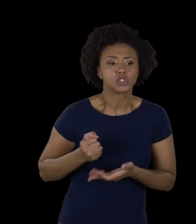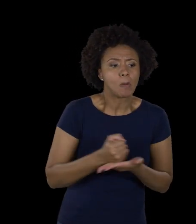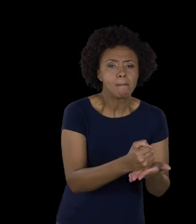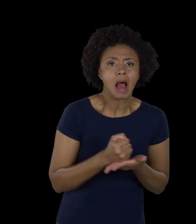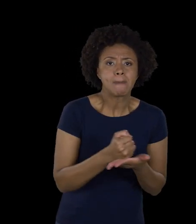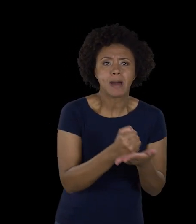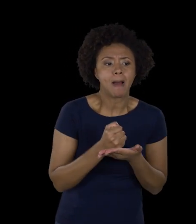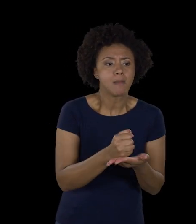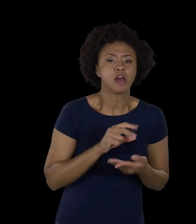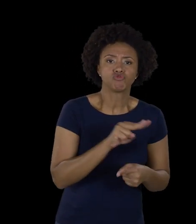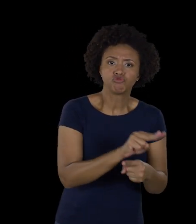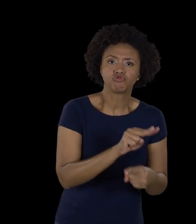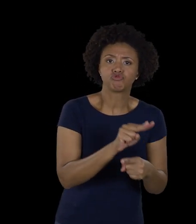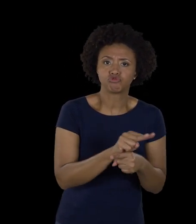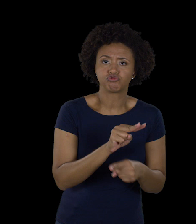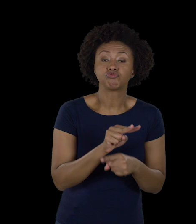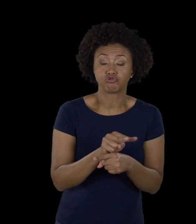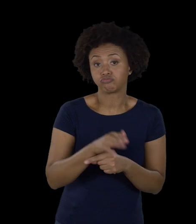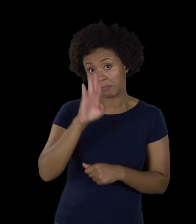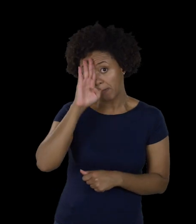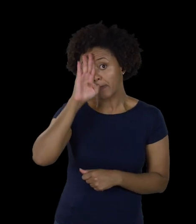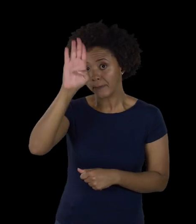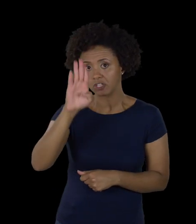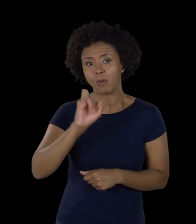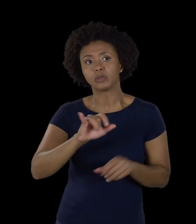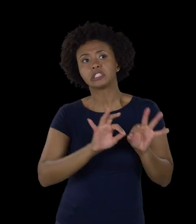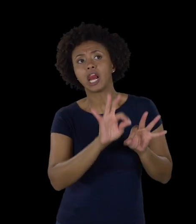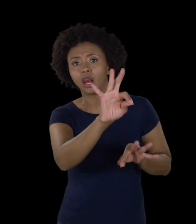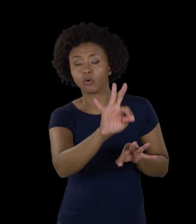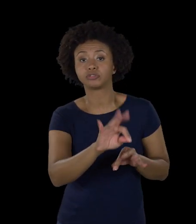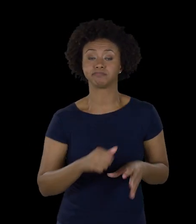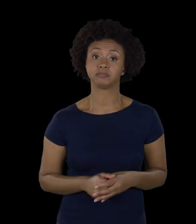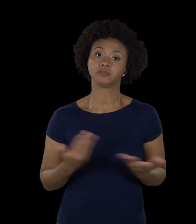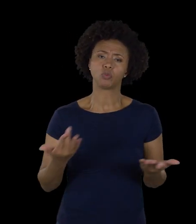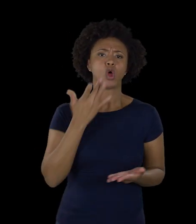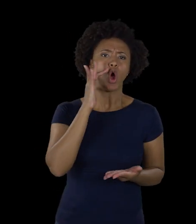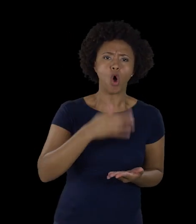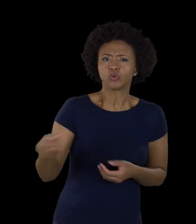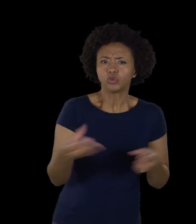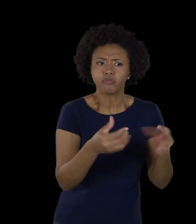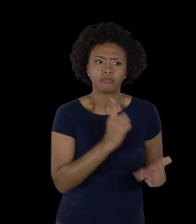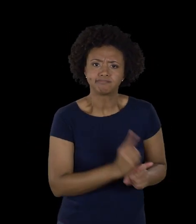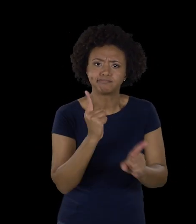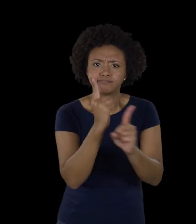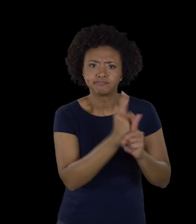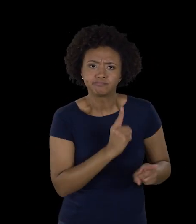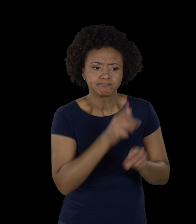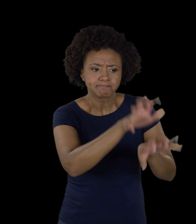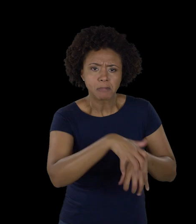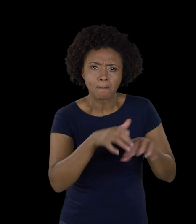vai dinamizar, inclusive, outras áreas distantes. Na esteira dessa exploração do ouro, novas vilas e povoados